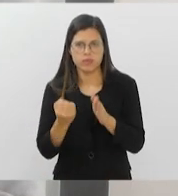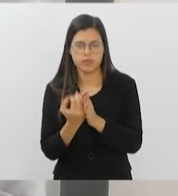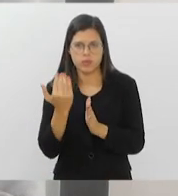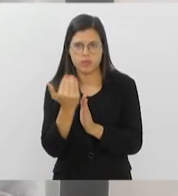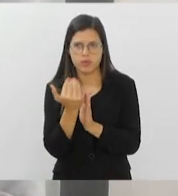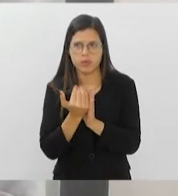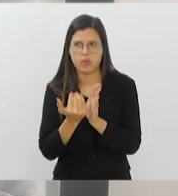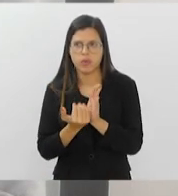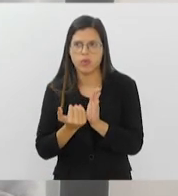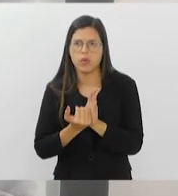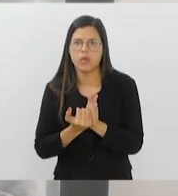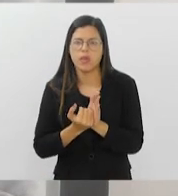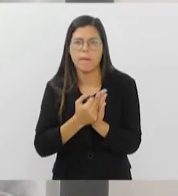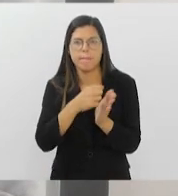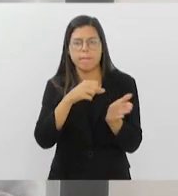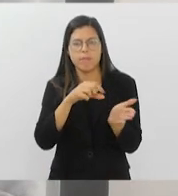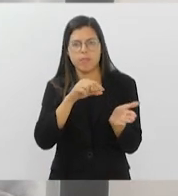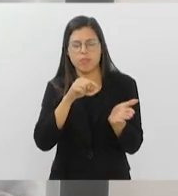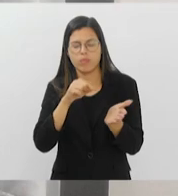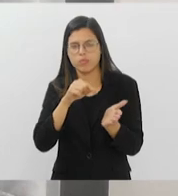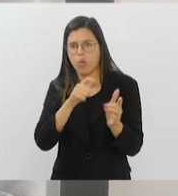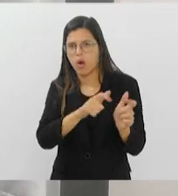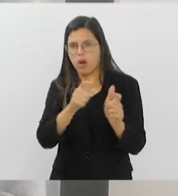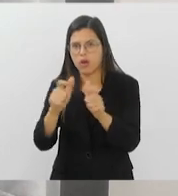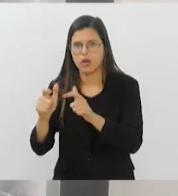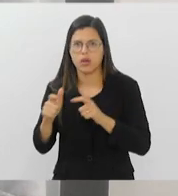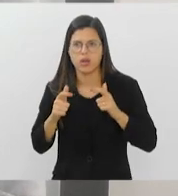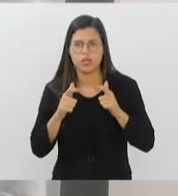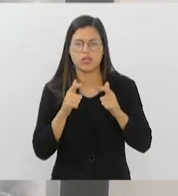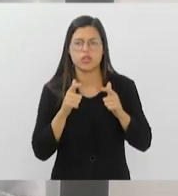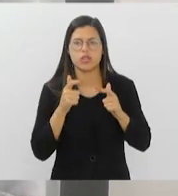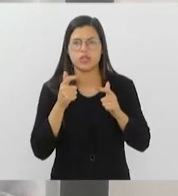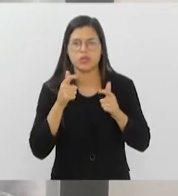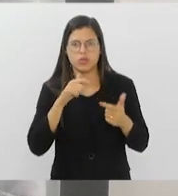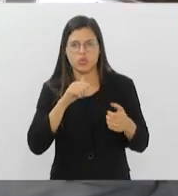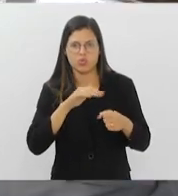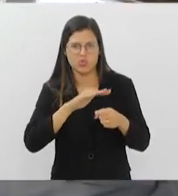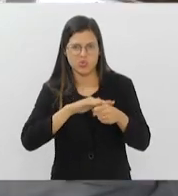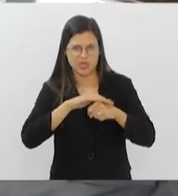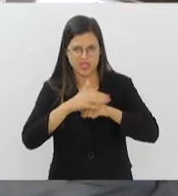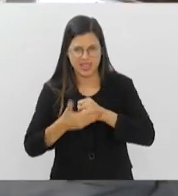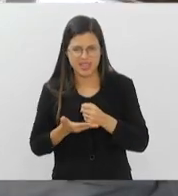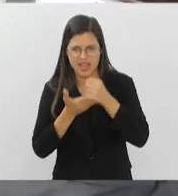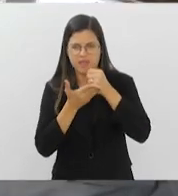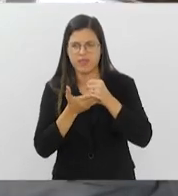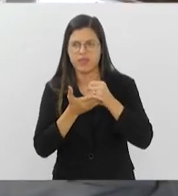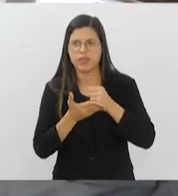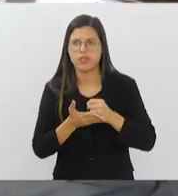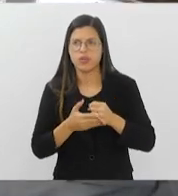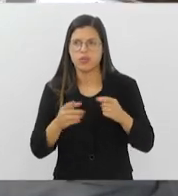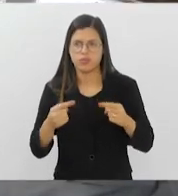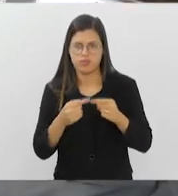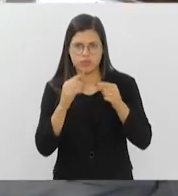de Inovação Sustentável. Parecer, deputada Érica Takimoto. Constitucionalidade com emenda.